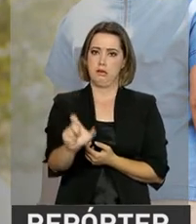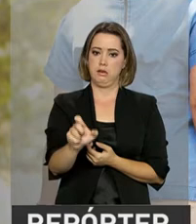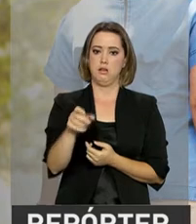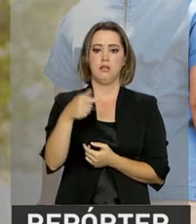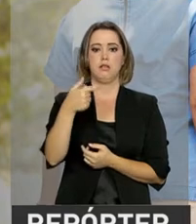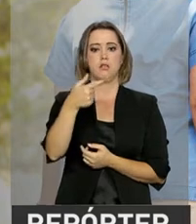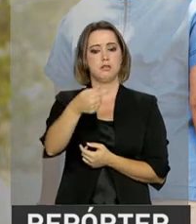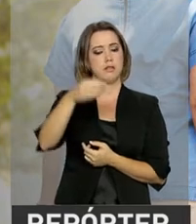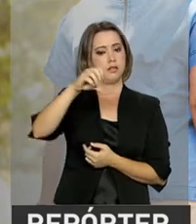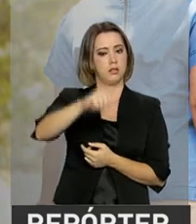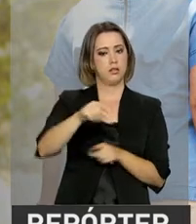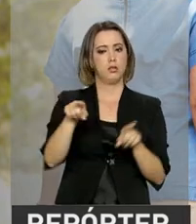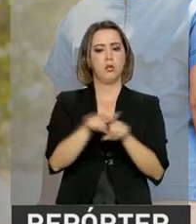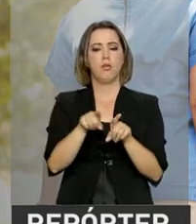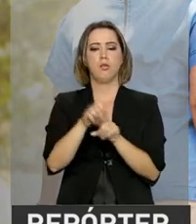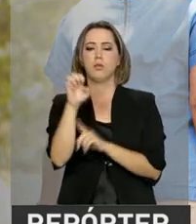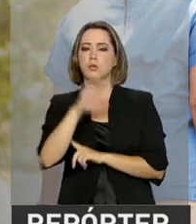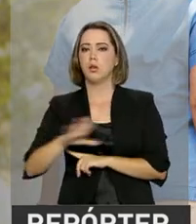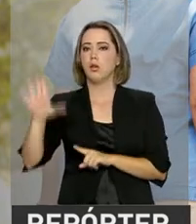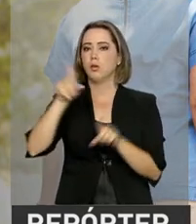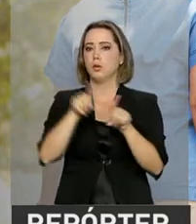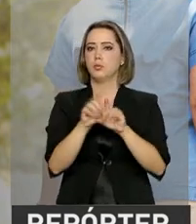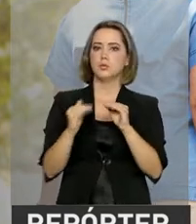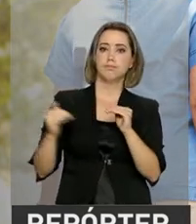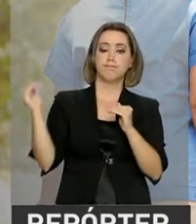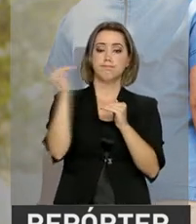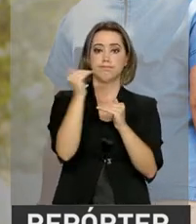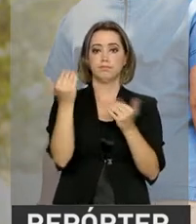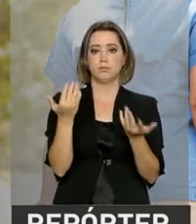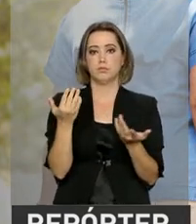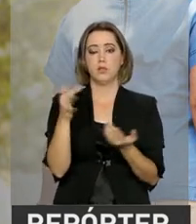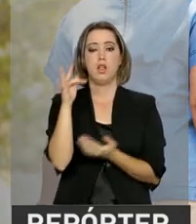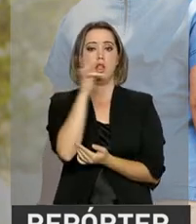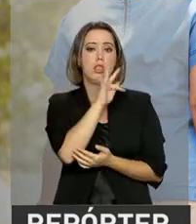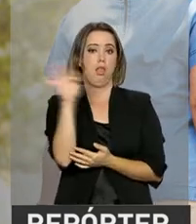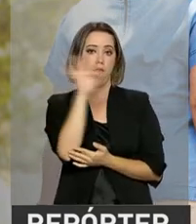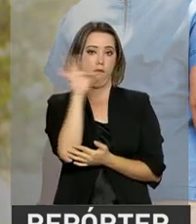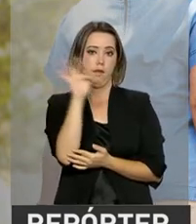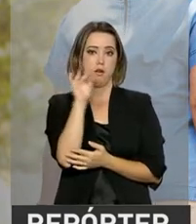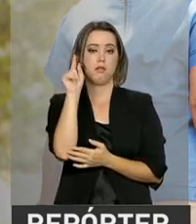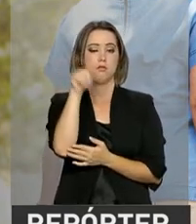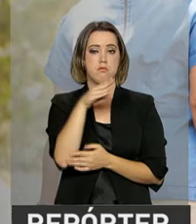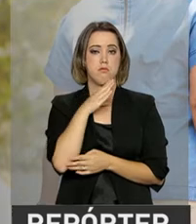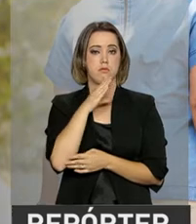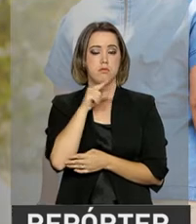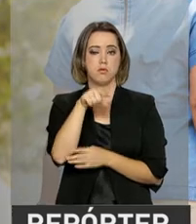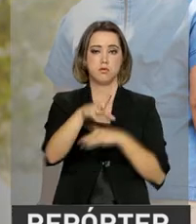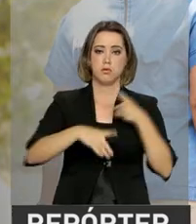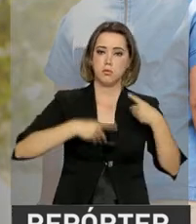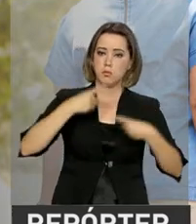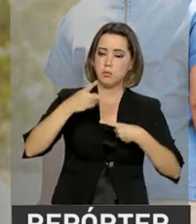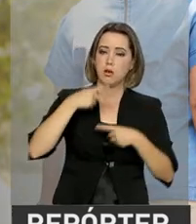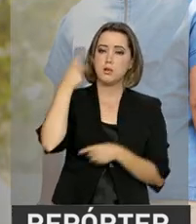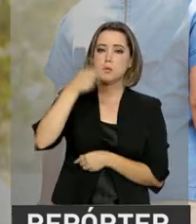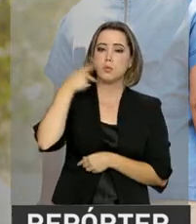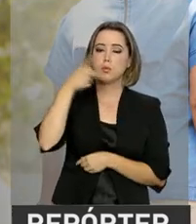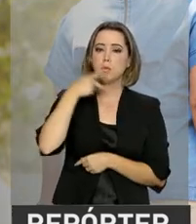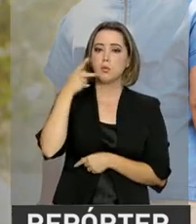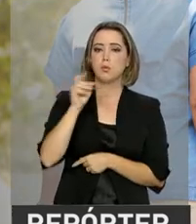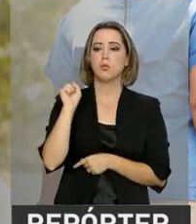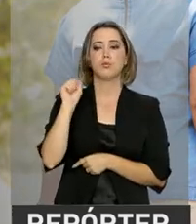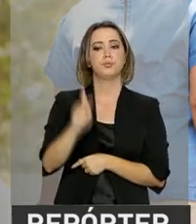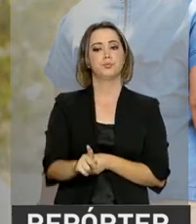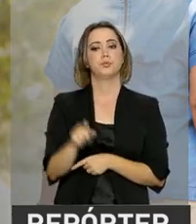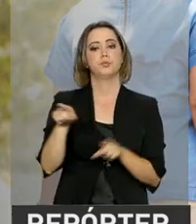idade média de aposentadoria também é maior do que a nossa. Na França, um país conhecido por suas políticas voltadas para a aposentadoria